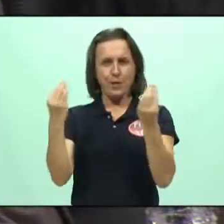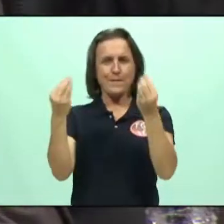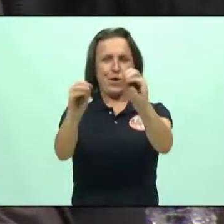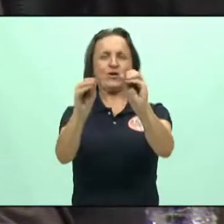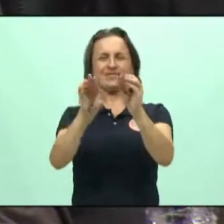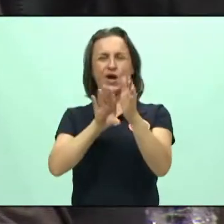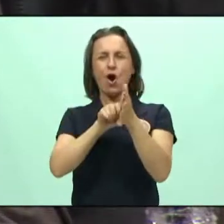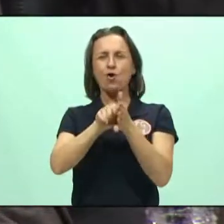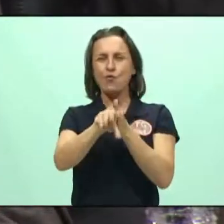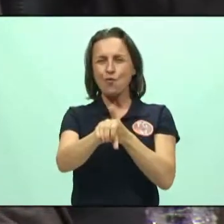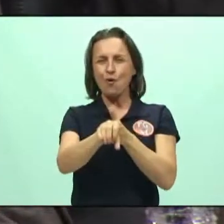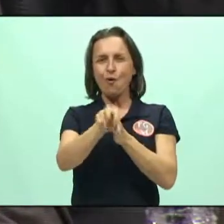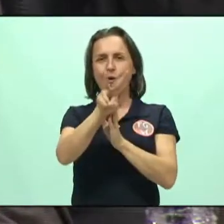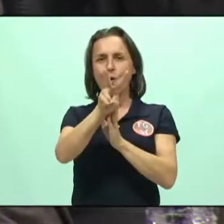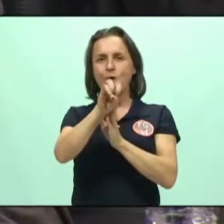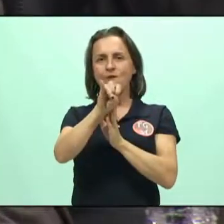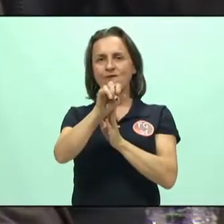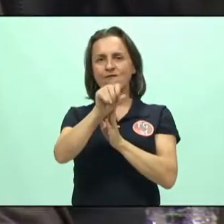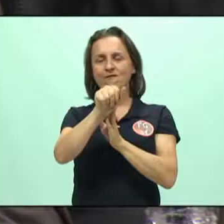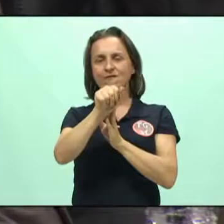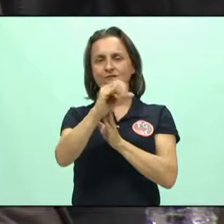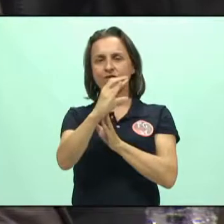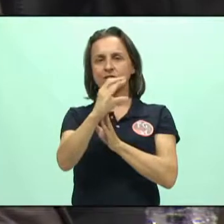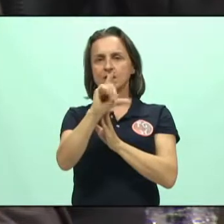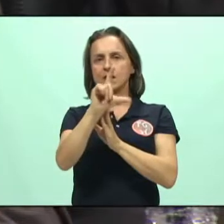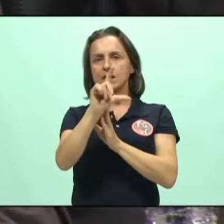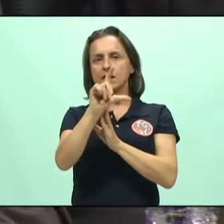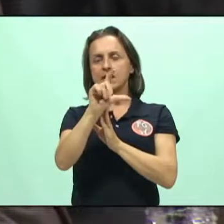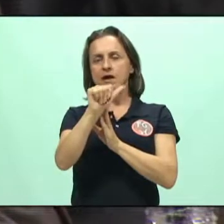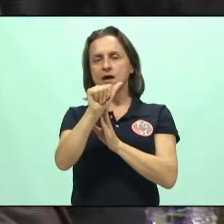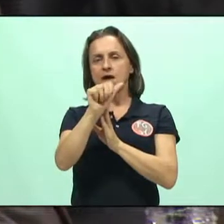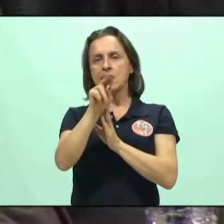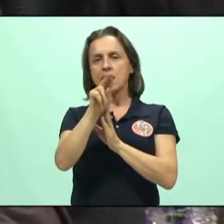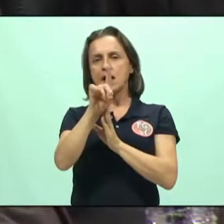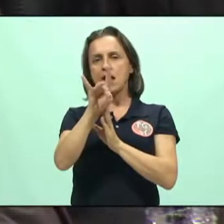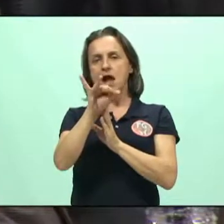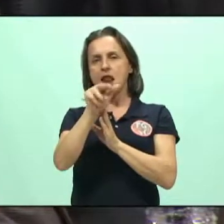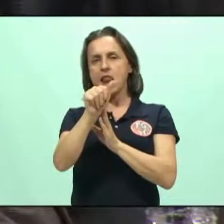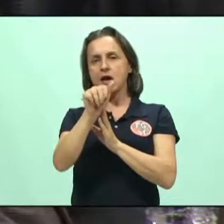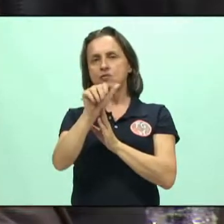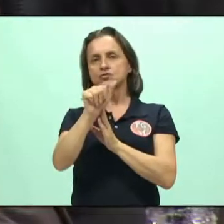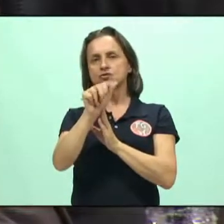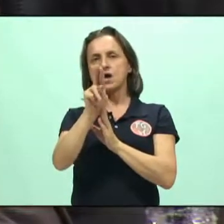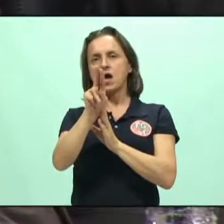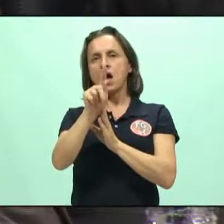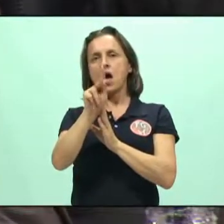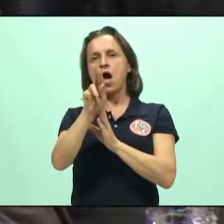Google via Cláudia Augusta bota aí no Google